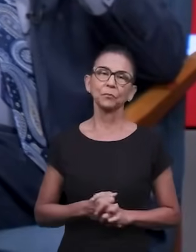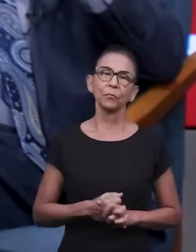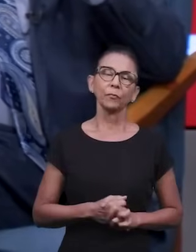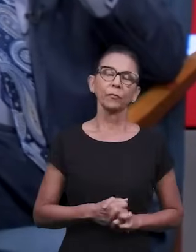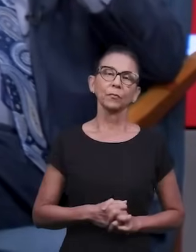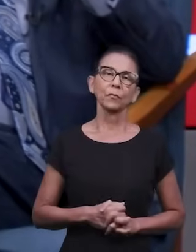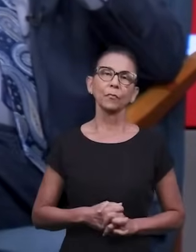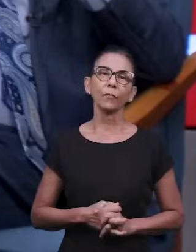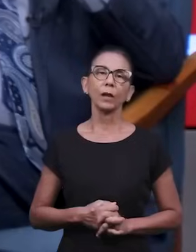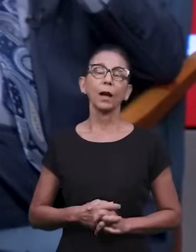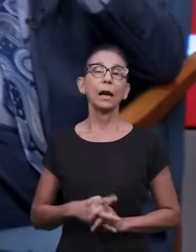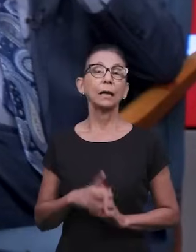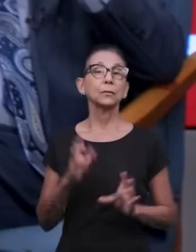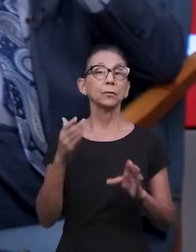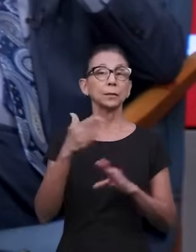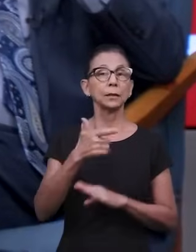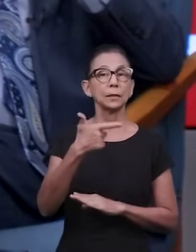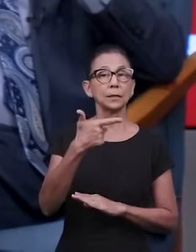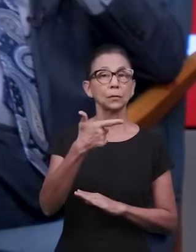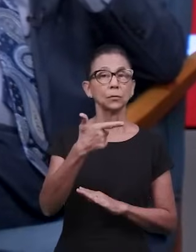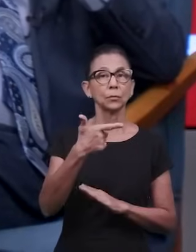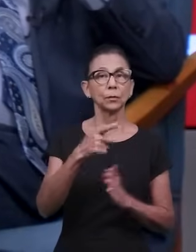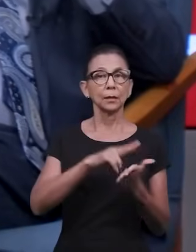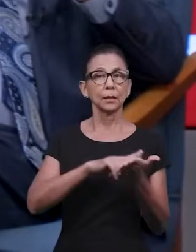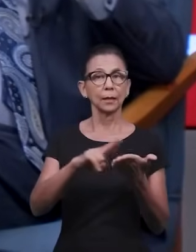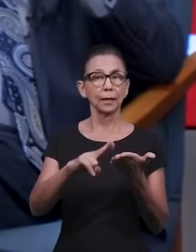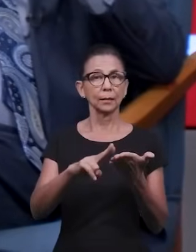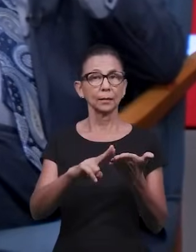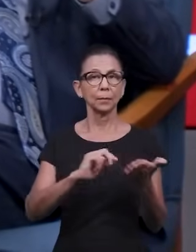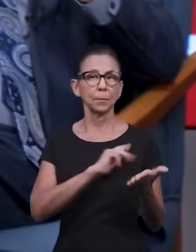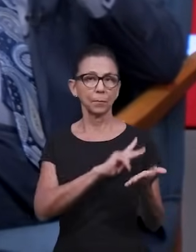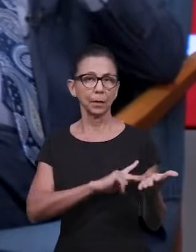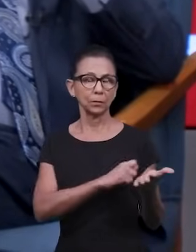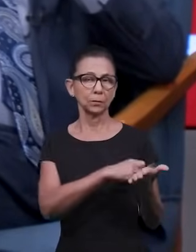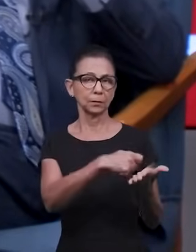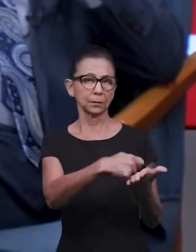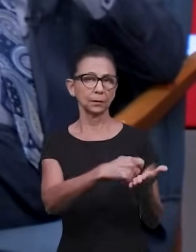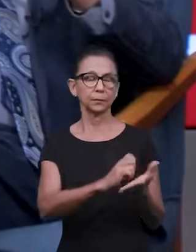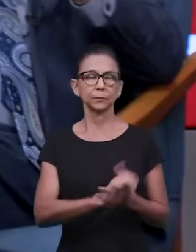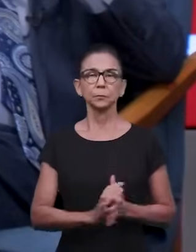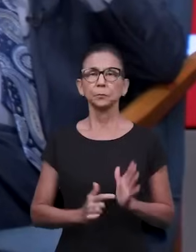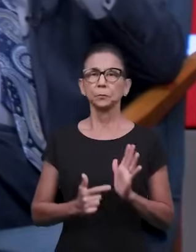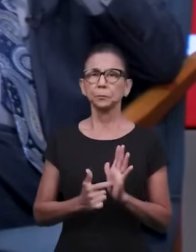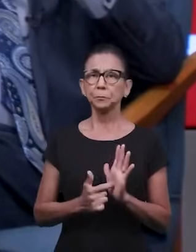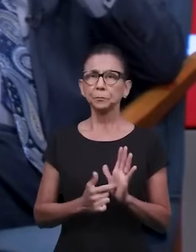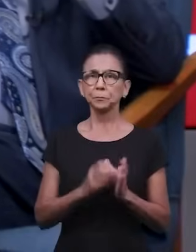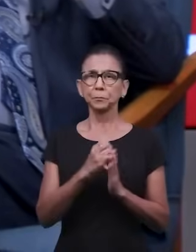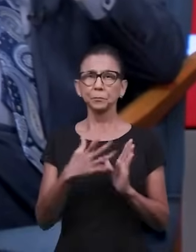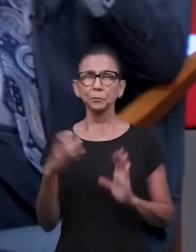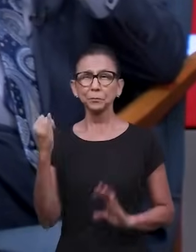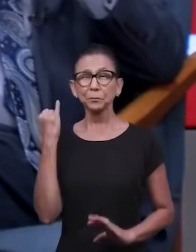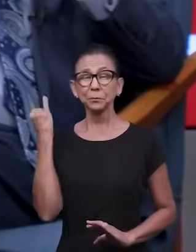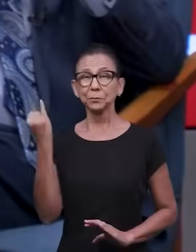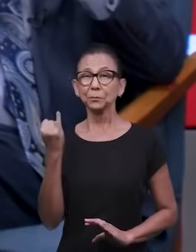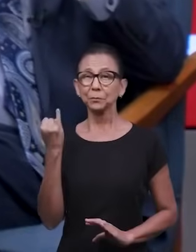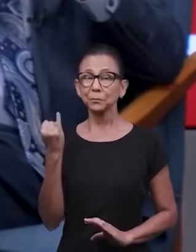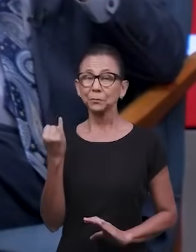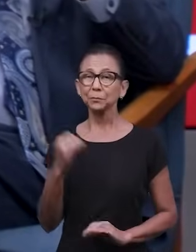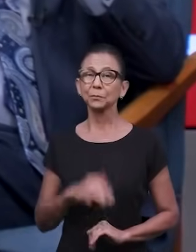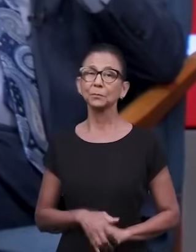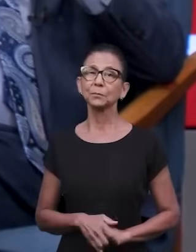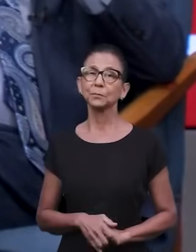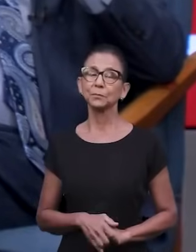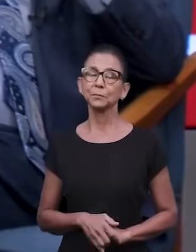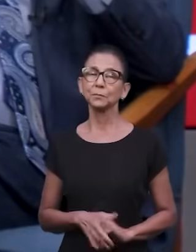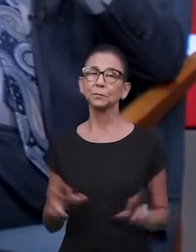a segunda carta de Paulo quando ele aborda um aspecto muito importante para ministérios